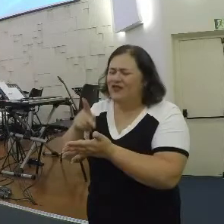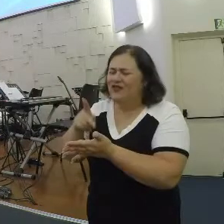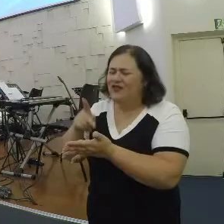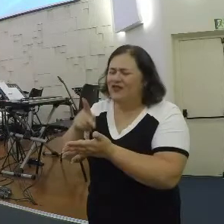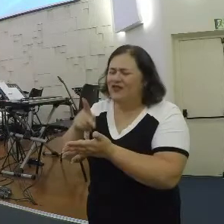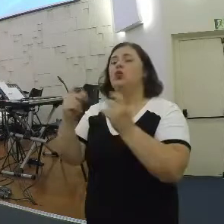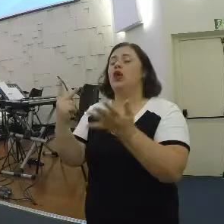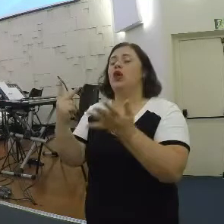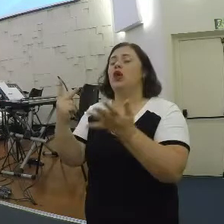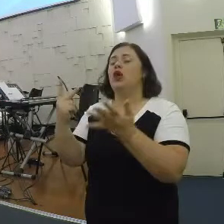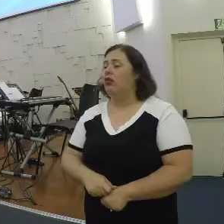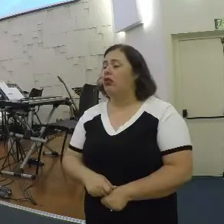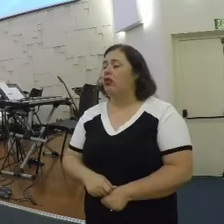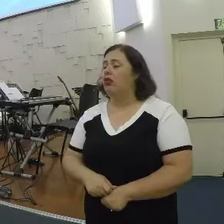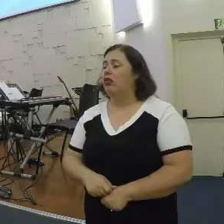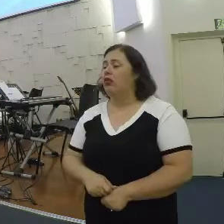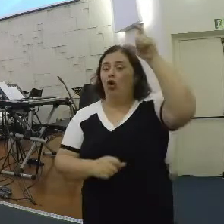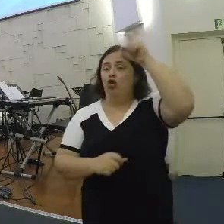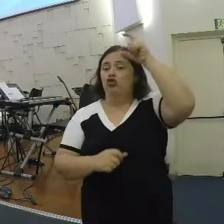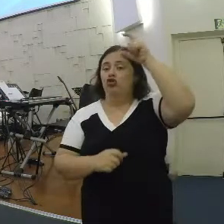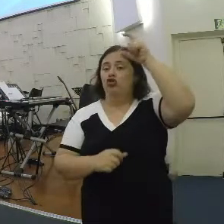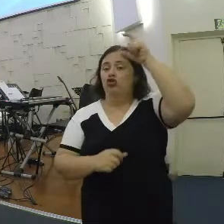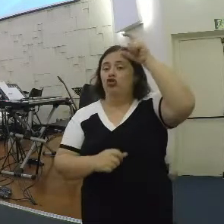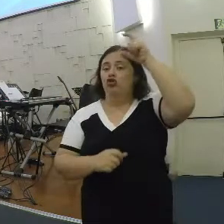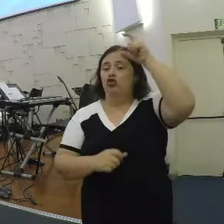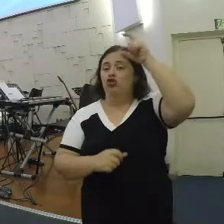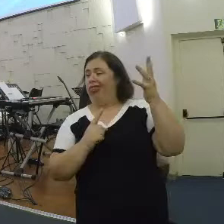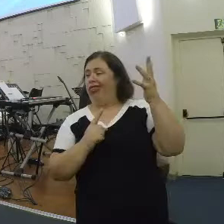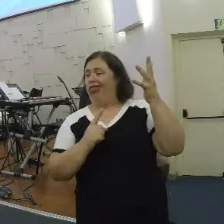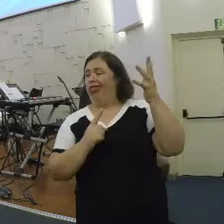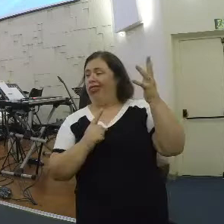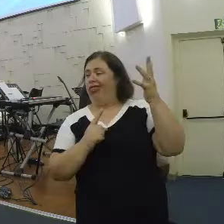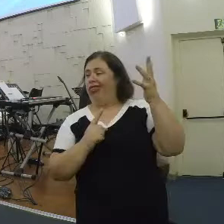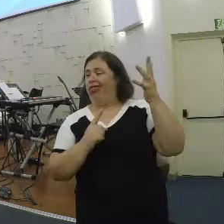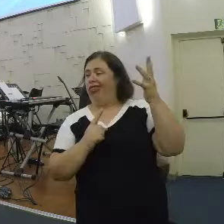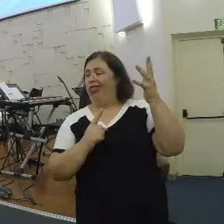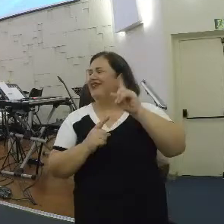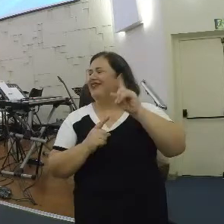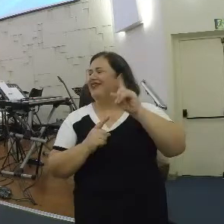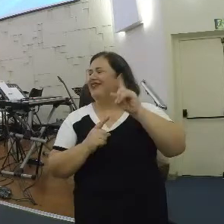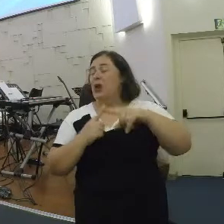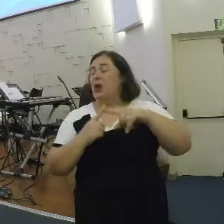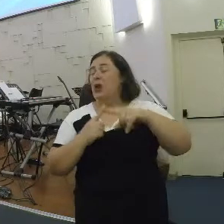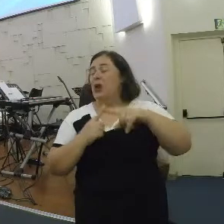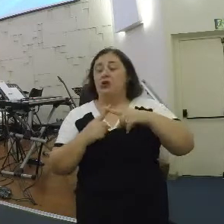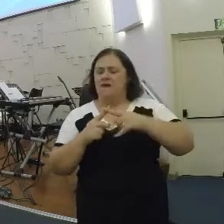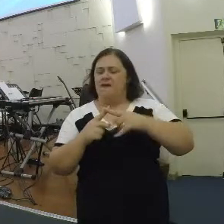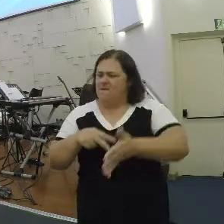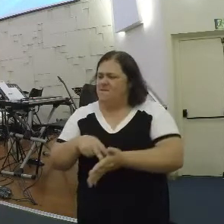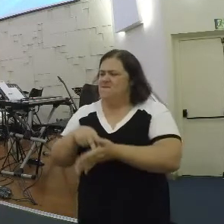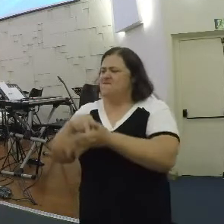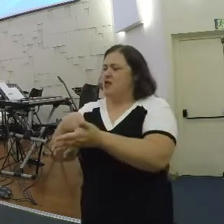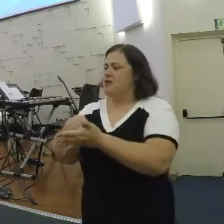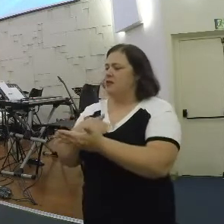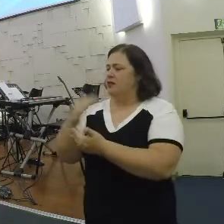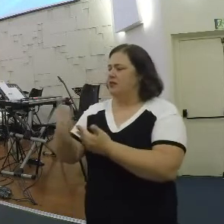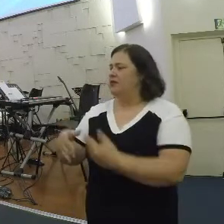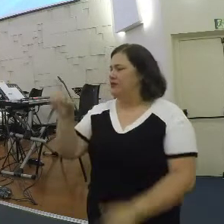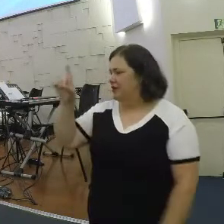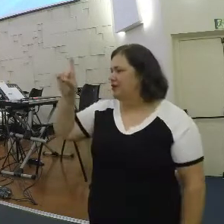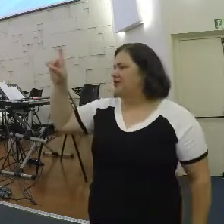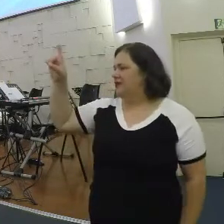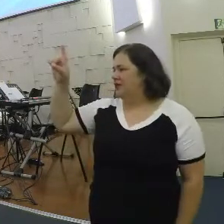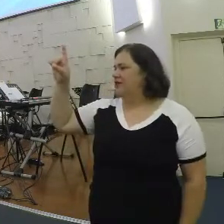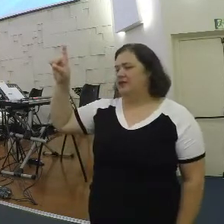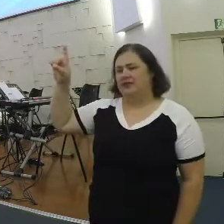de Deus, não tem encontros com Deus, vive na presença de Deus, que testemunha de Cristo por